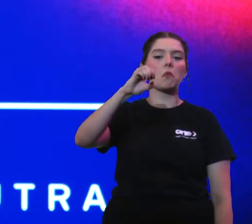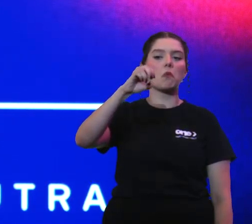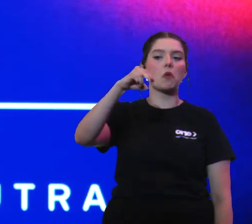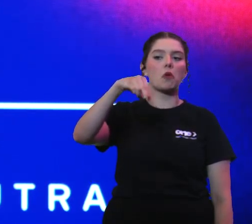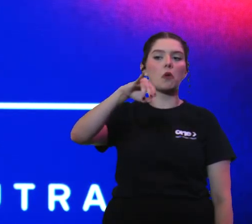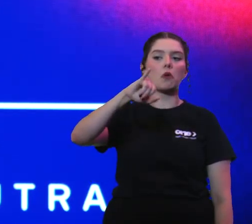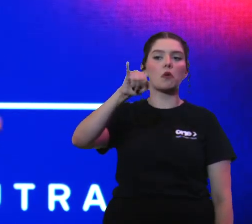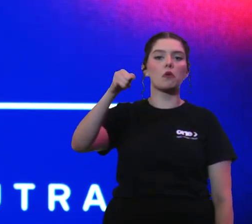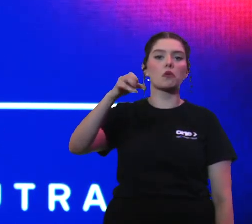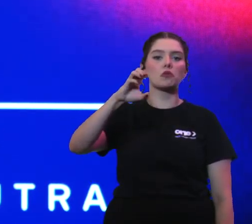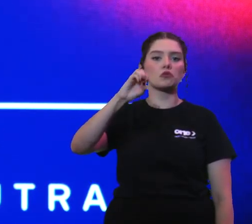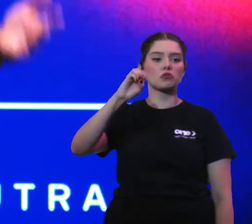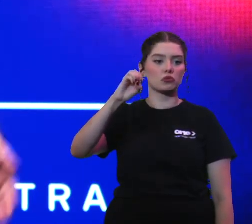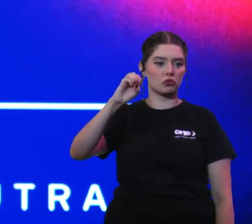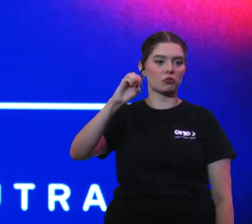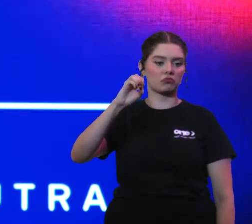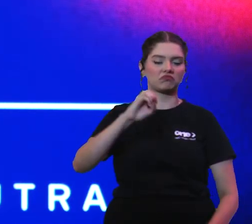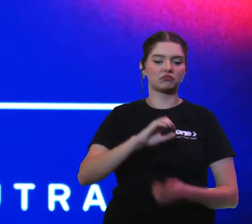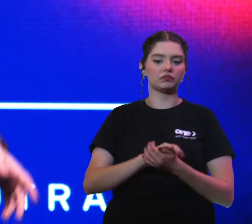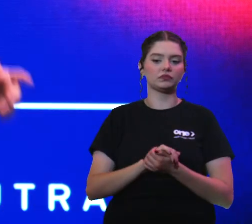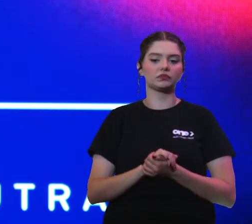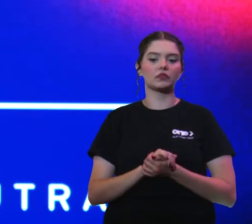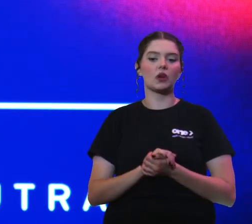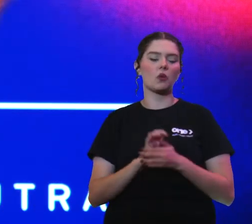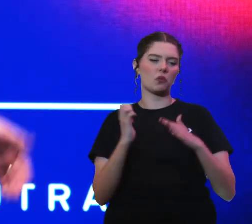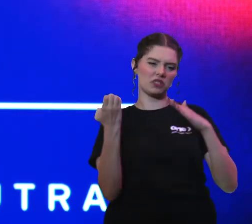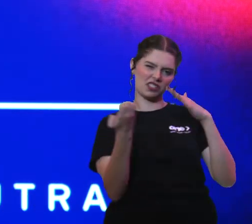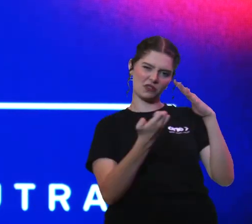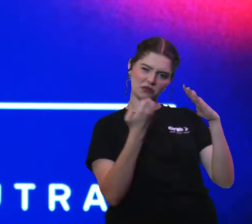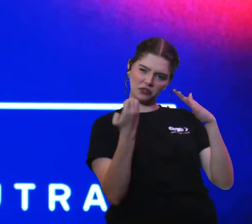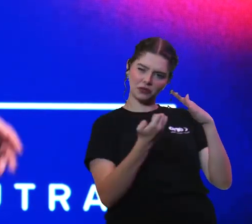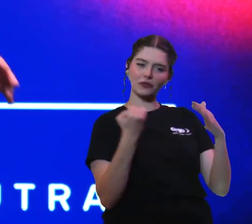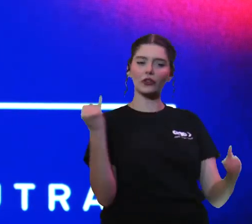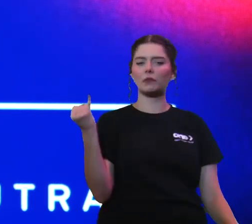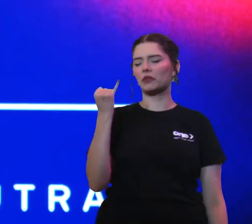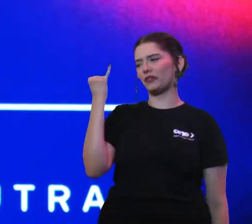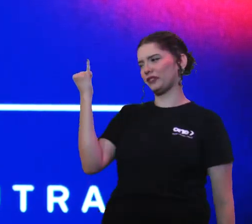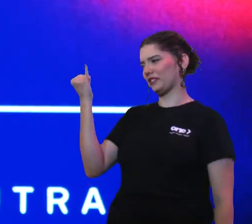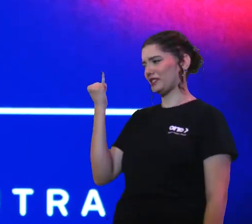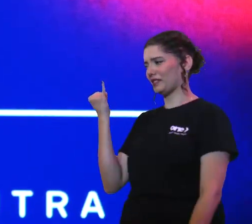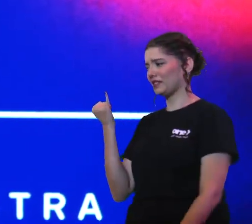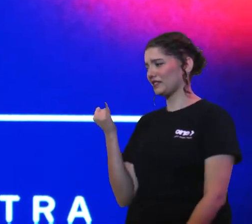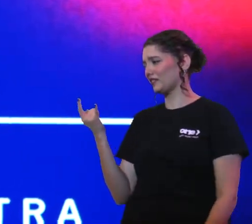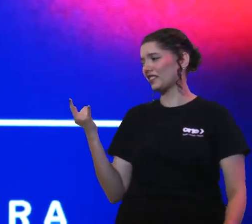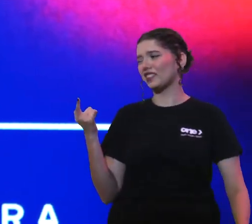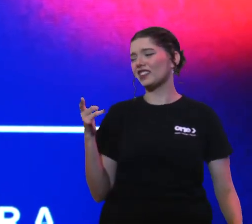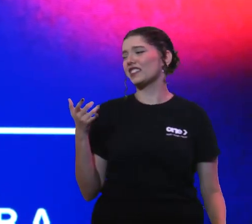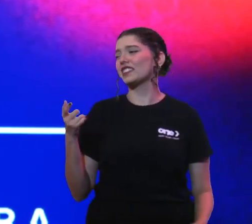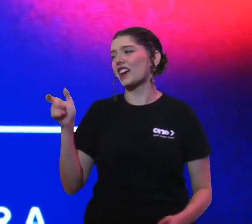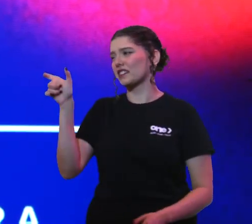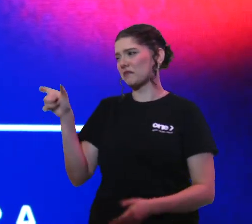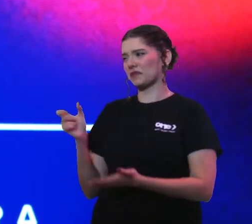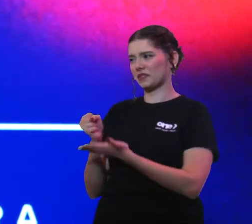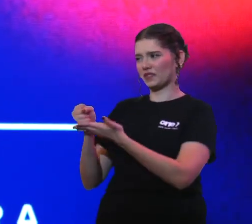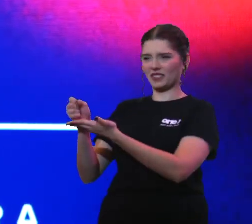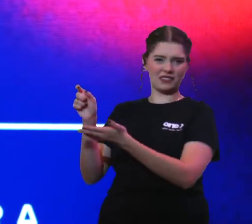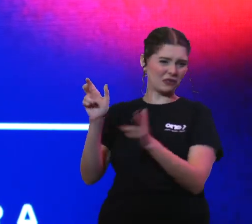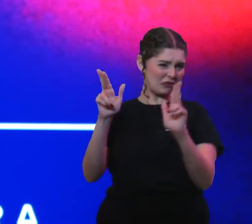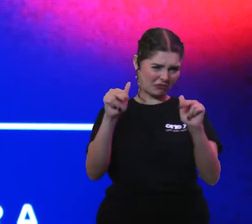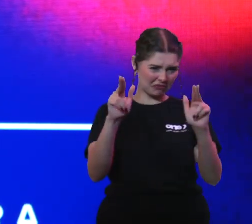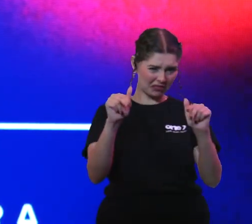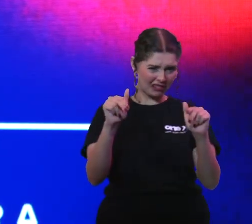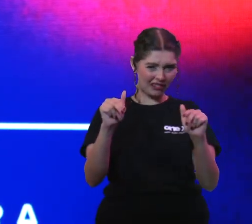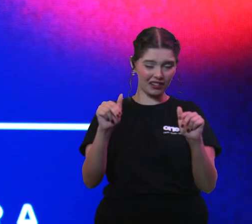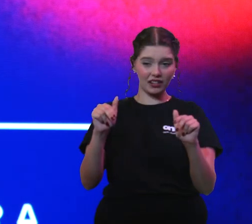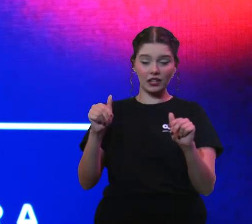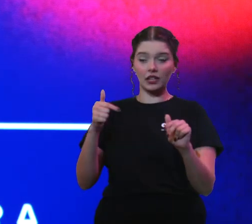na verdade, onde um grande executivo de sucesso, que não estava nem aí para as pessoas, estava só com relação a gerar riquezas, ele tem uma parada na vida